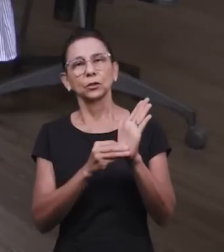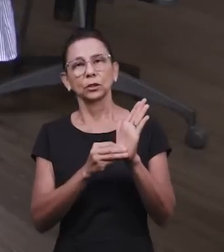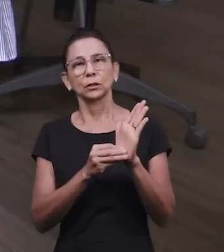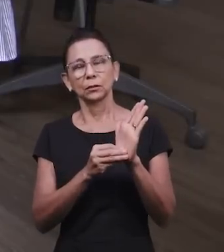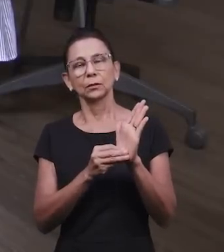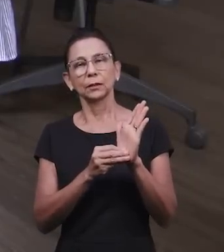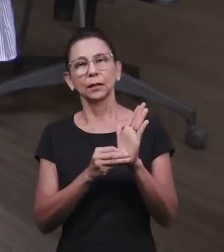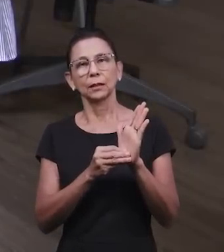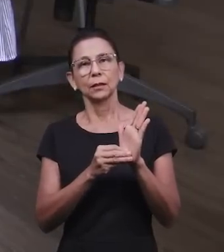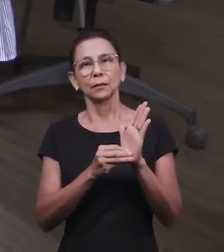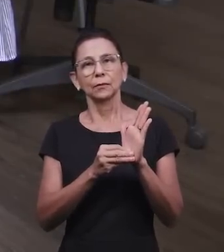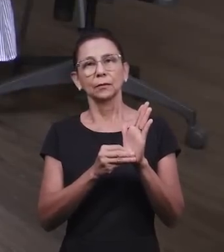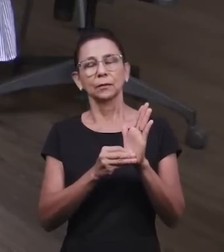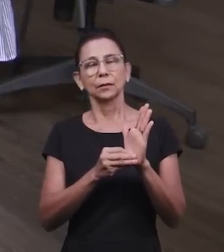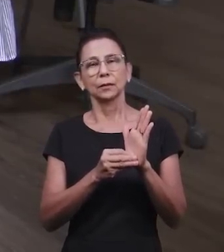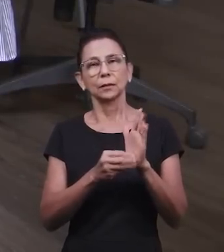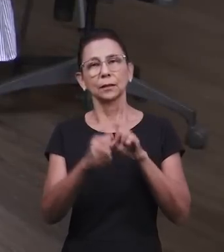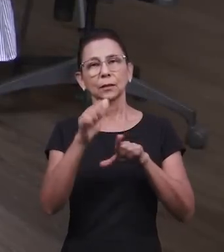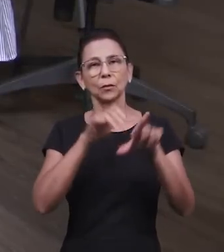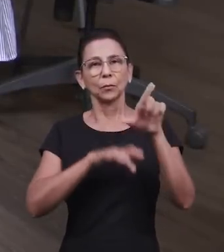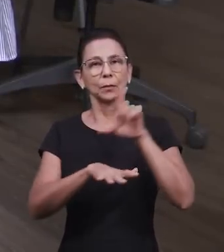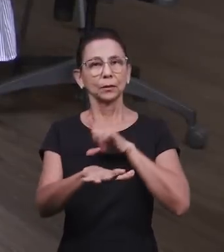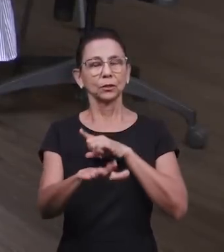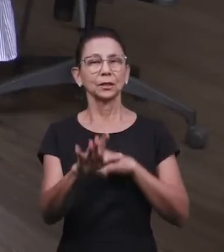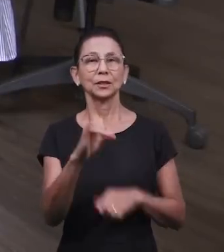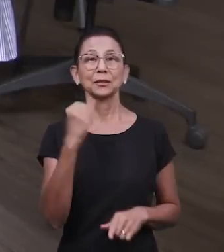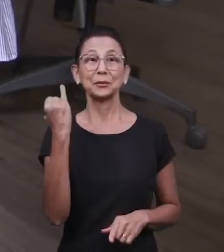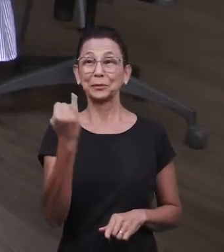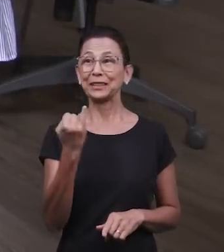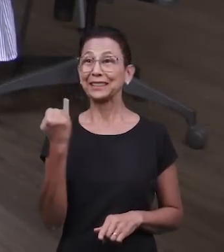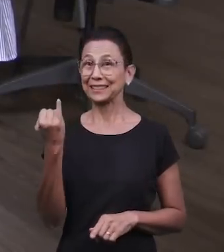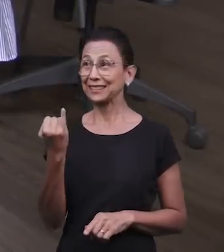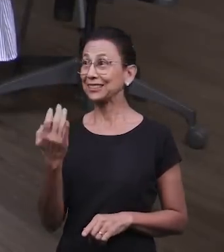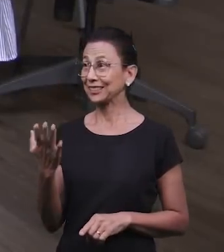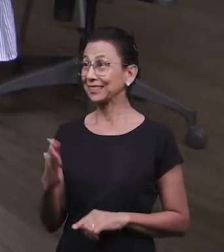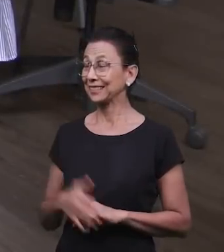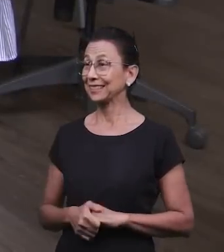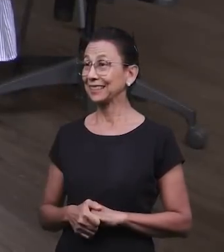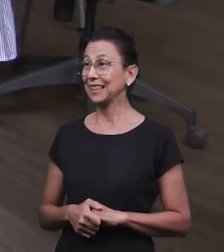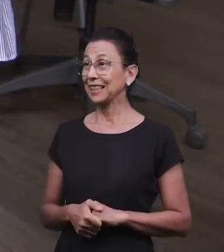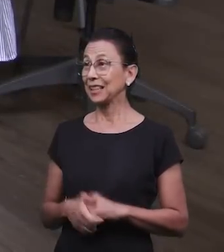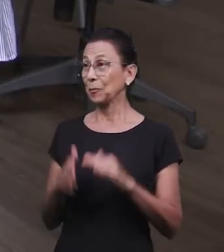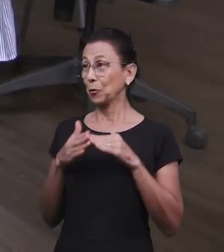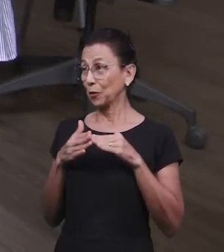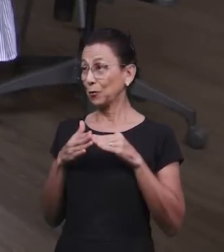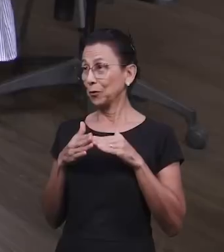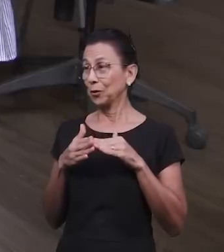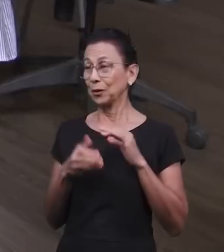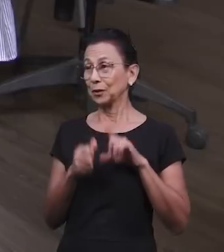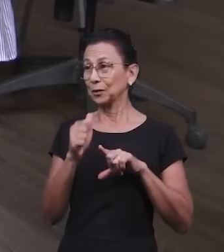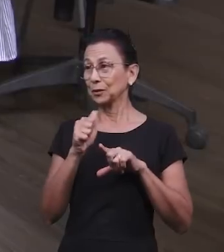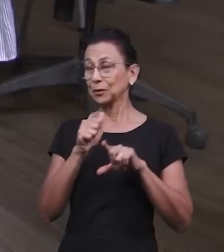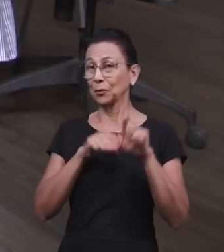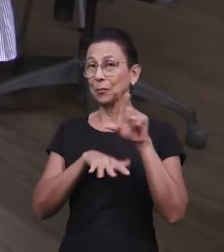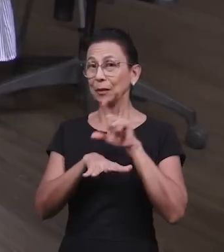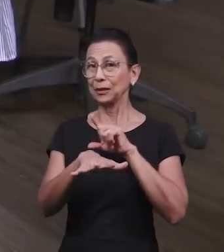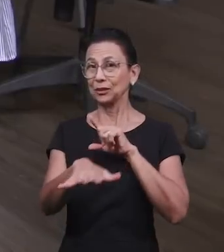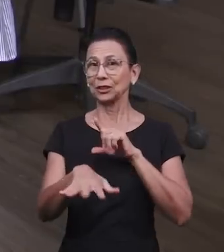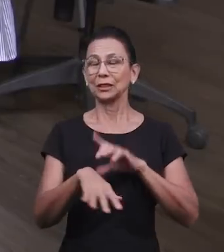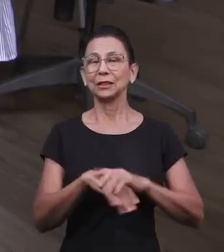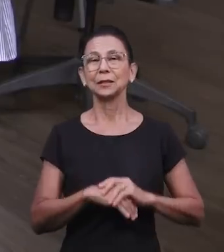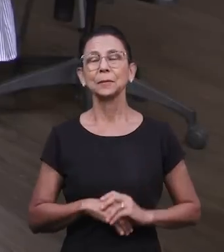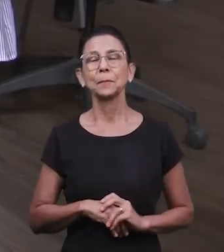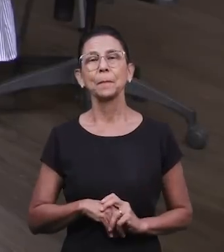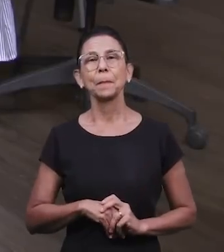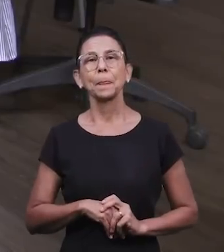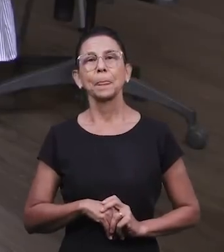compartilha um conteúdo lá do Instagram da igreja, inclusive compartilhem, tá, gente? É muito importante. Compartilhe, eu estou comentando aqui porque a